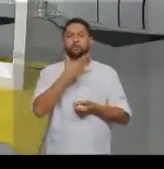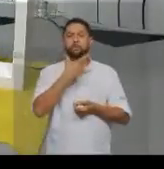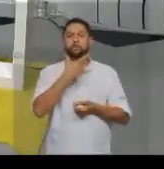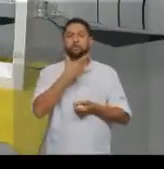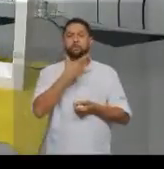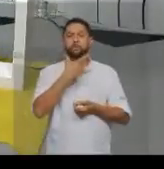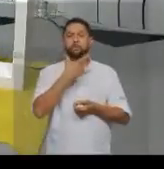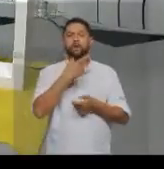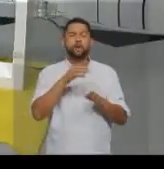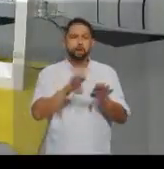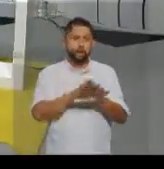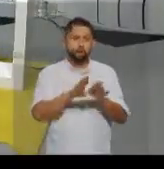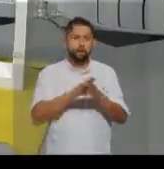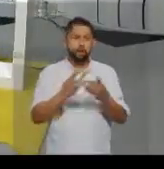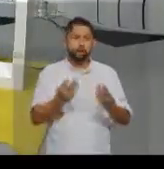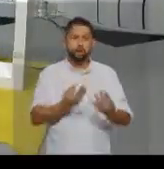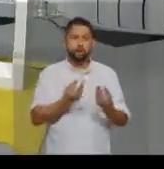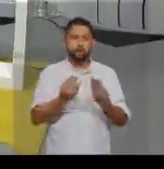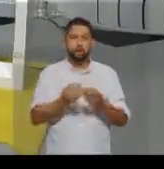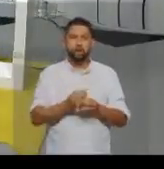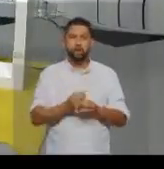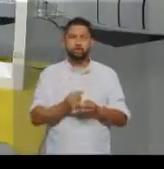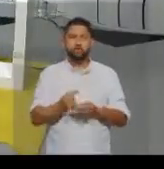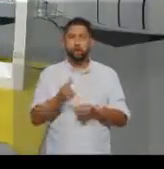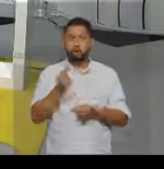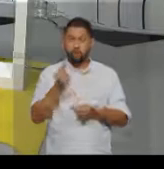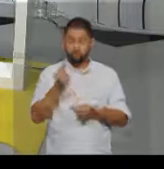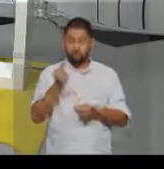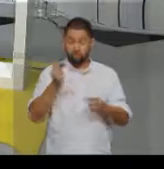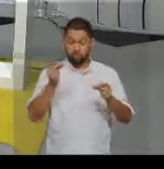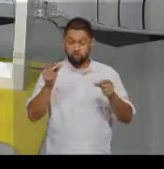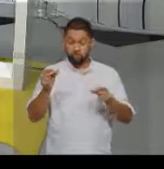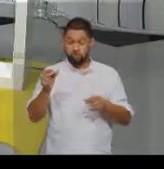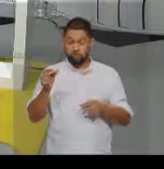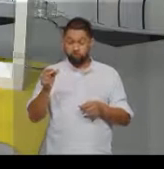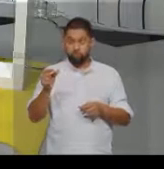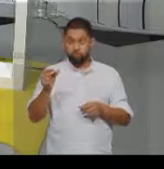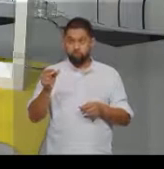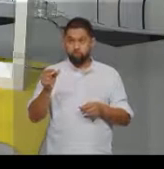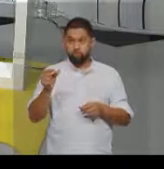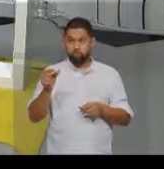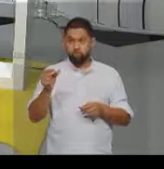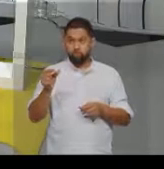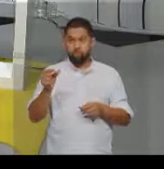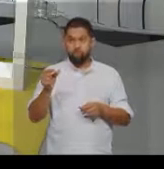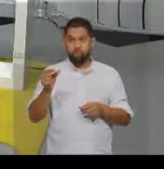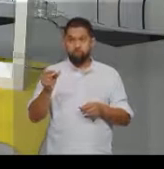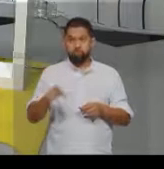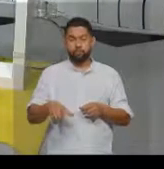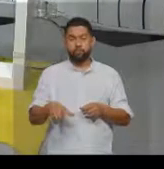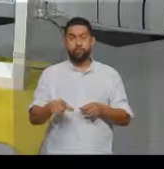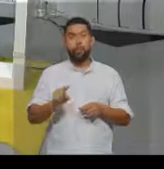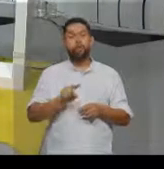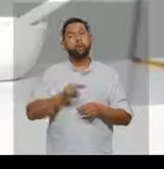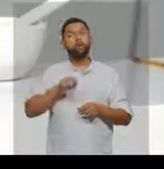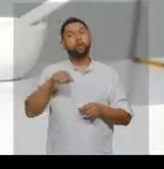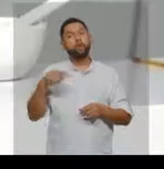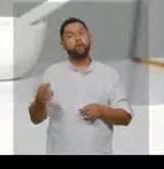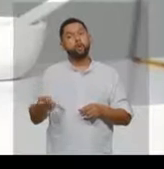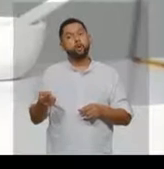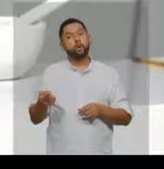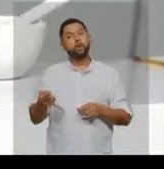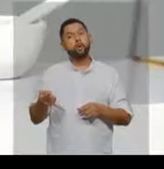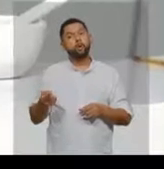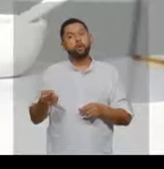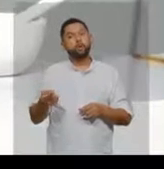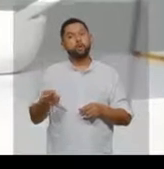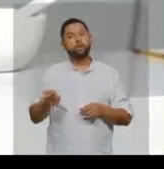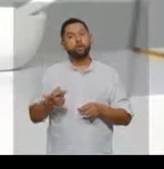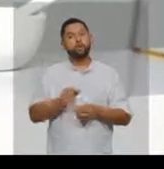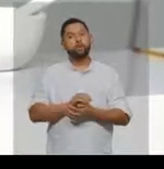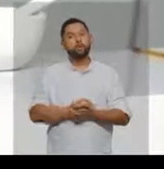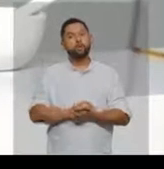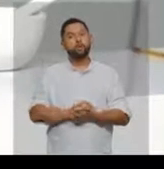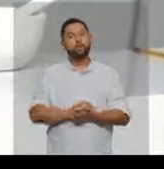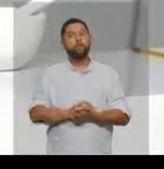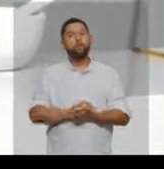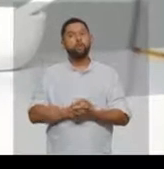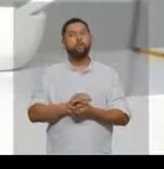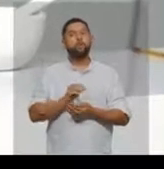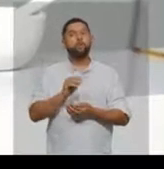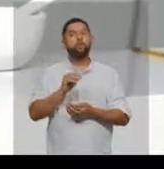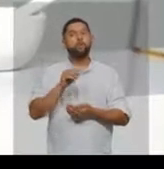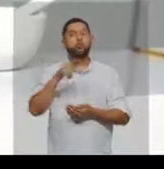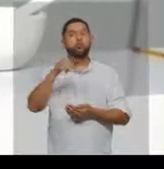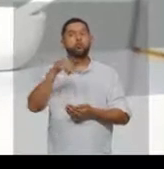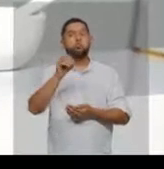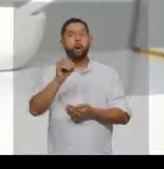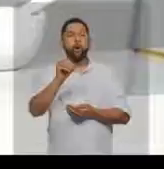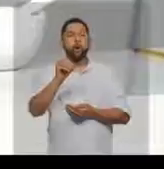efervescentes. E aí, eu vou colocar o comprimido efervescente e no outro eu vou colocar aqui o pozinho, tá